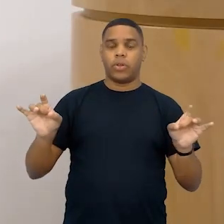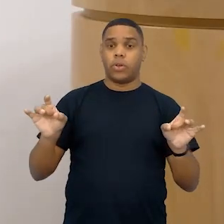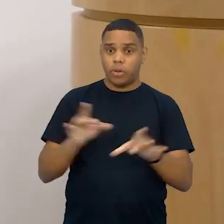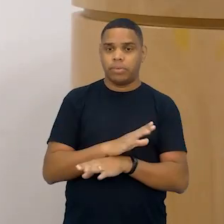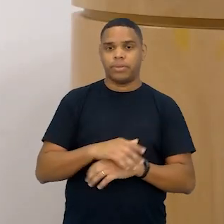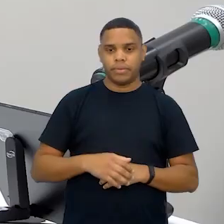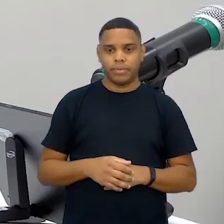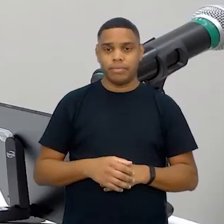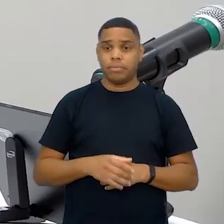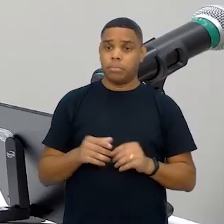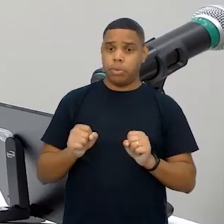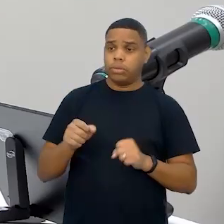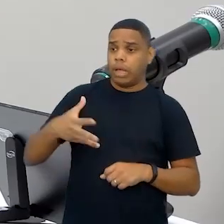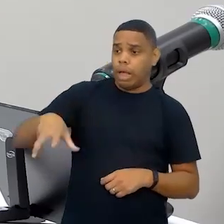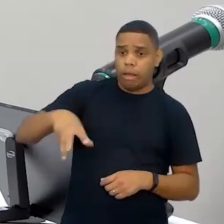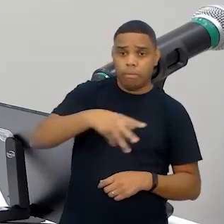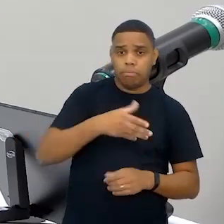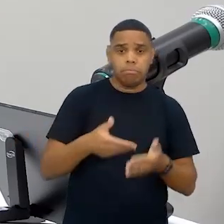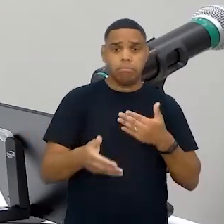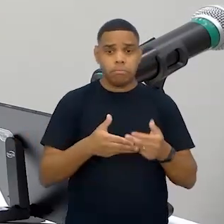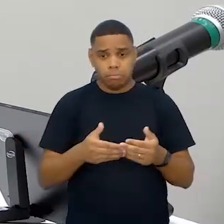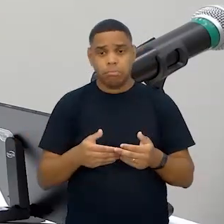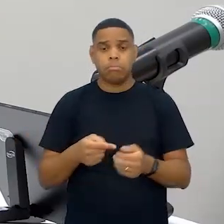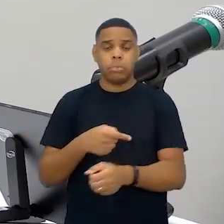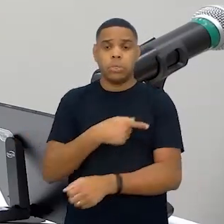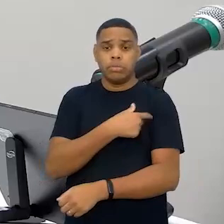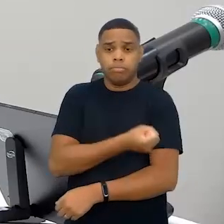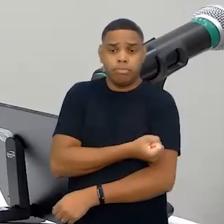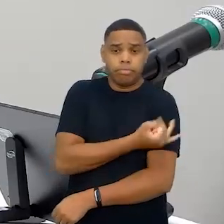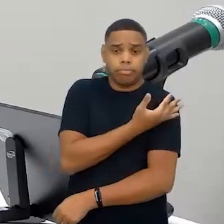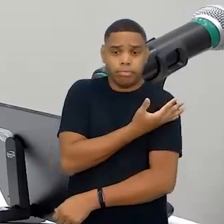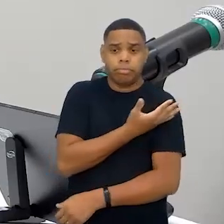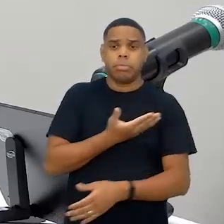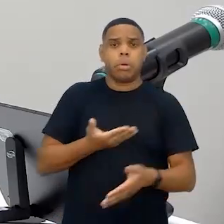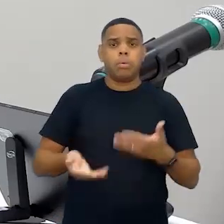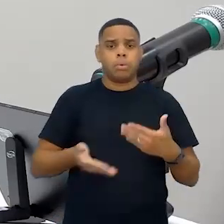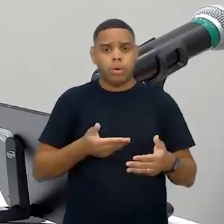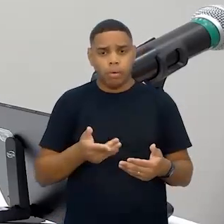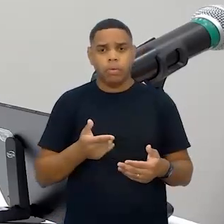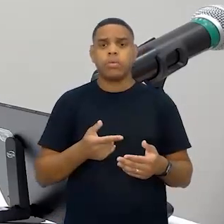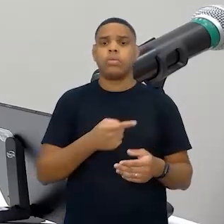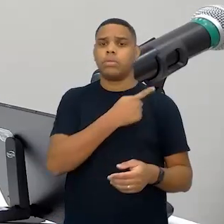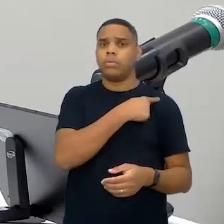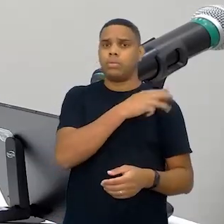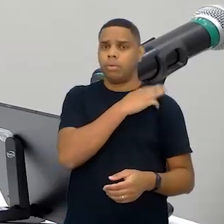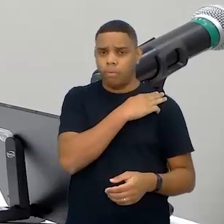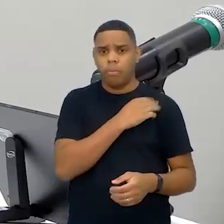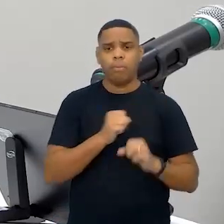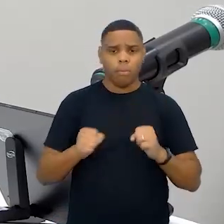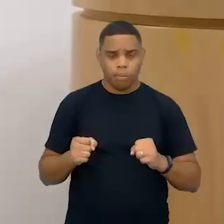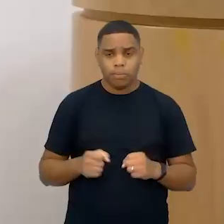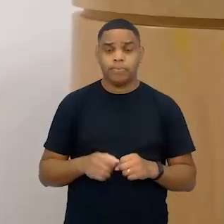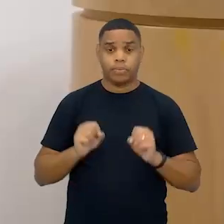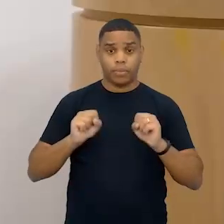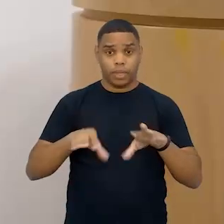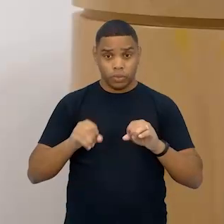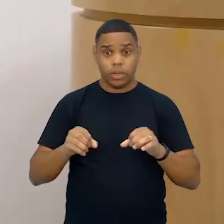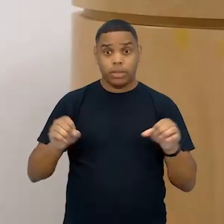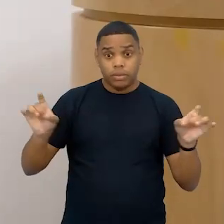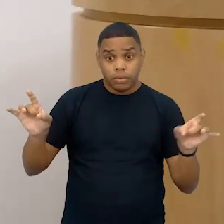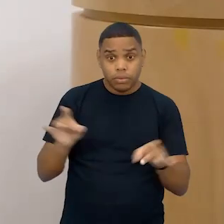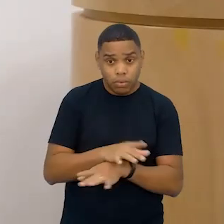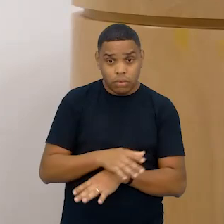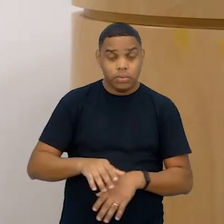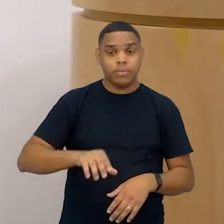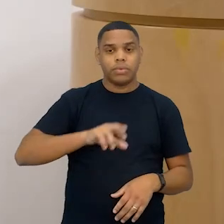usado em qualquer segmento, né, professora? Exatamente. Nos anos iniciais, nos finais e médio, né? Sim, a educação integral ela não